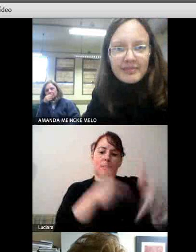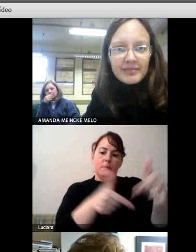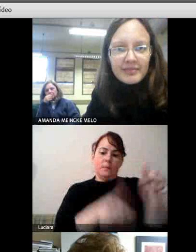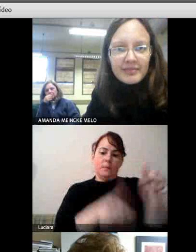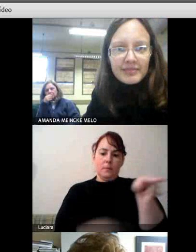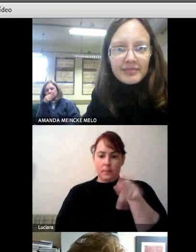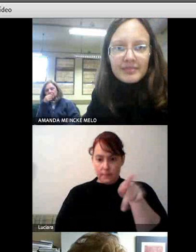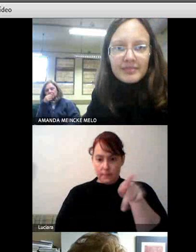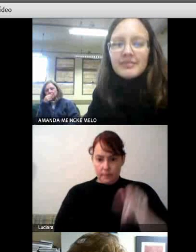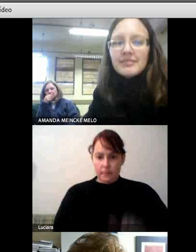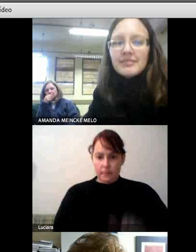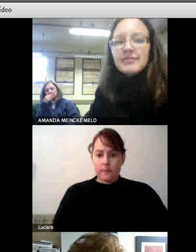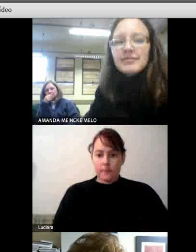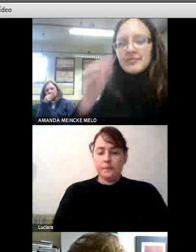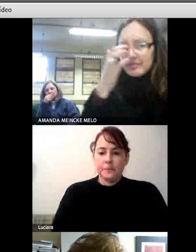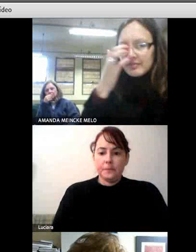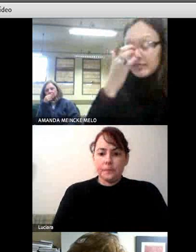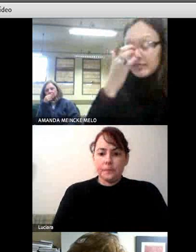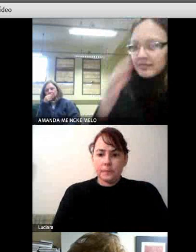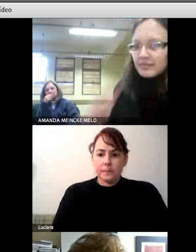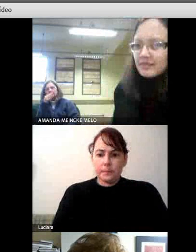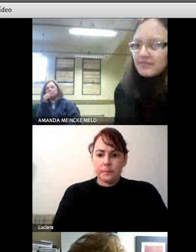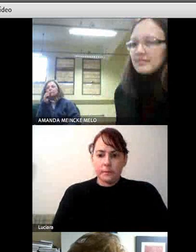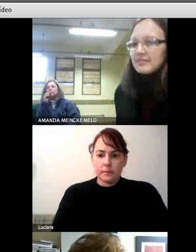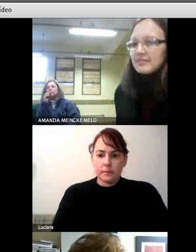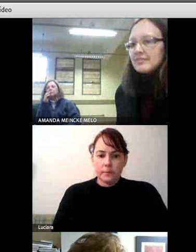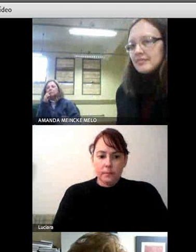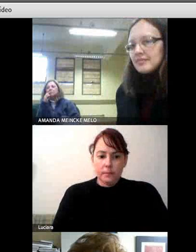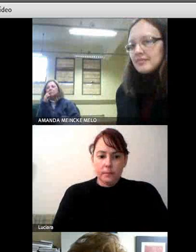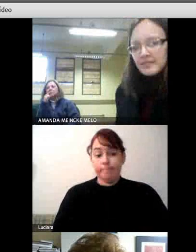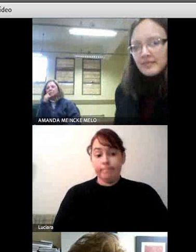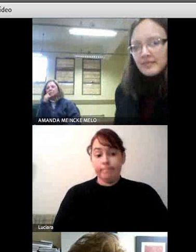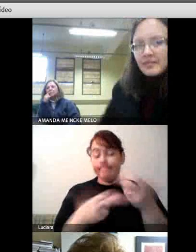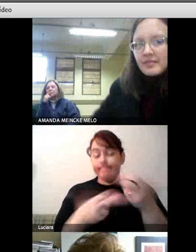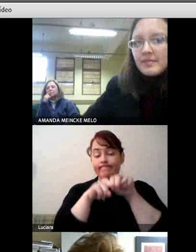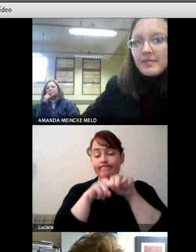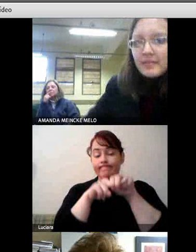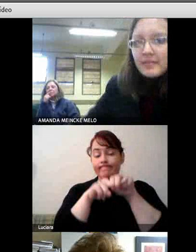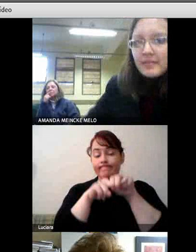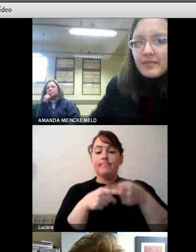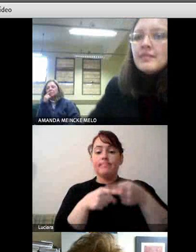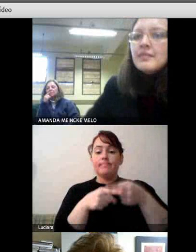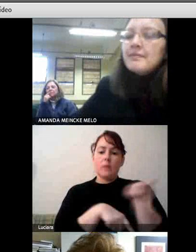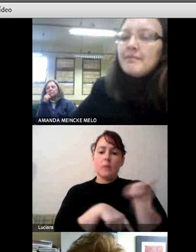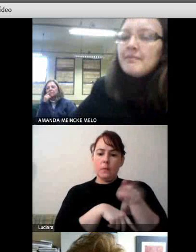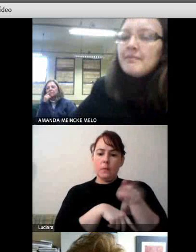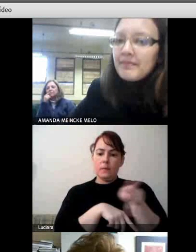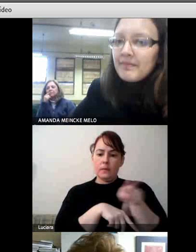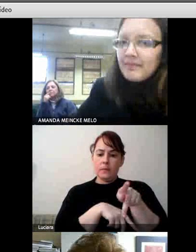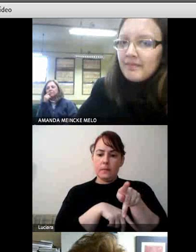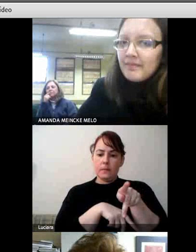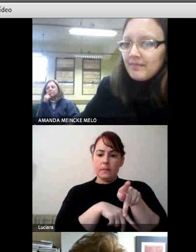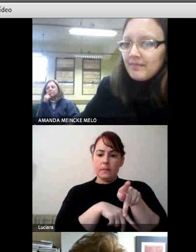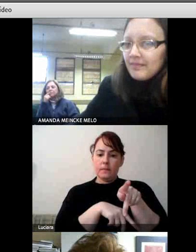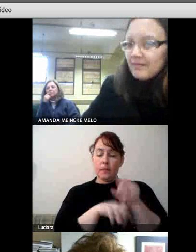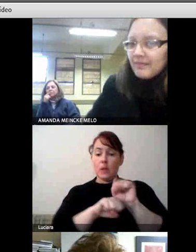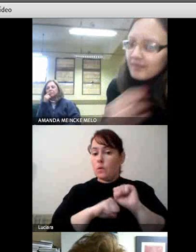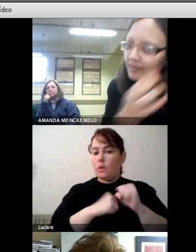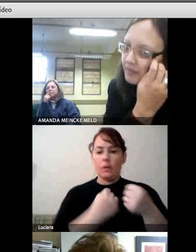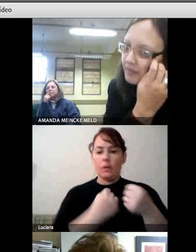12, 13, têm aparecido, às vezes o mesmo vem em todas as reuniões, empolgadíssimo, mas eu noto esse